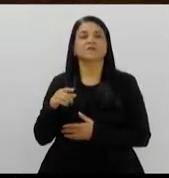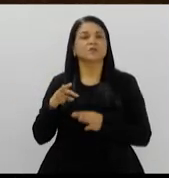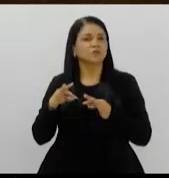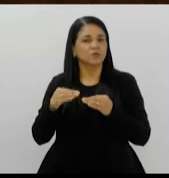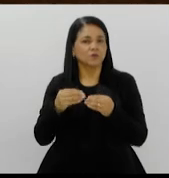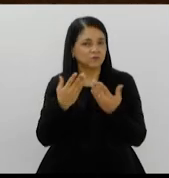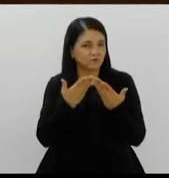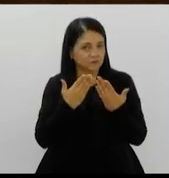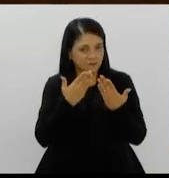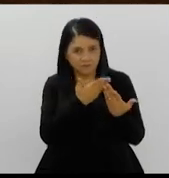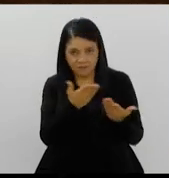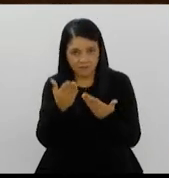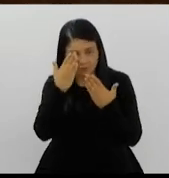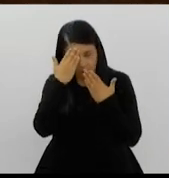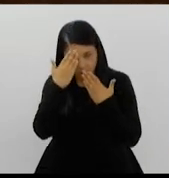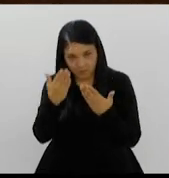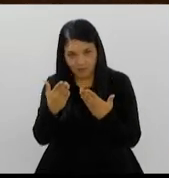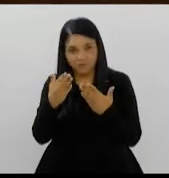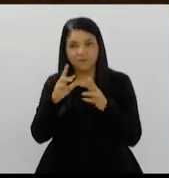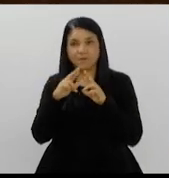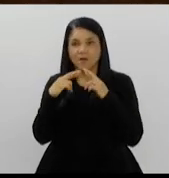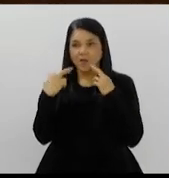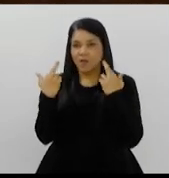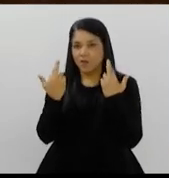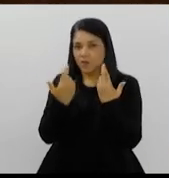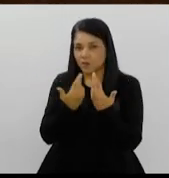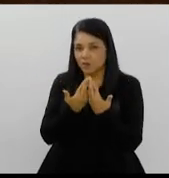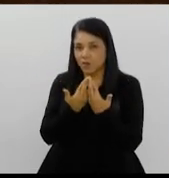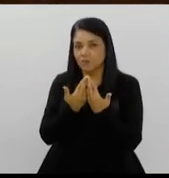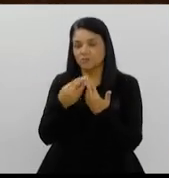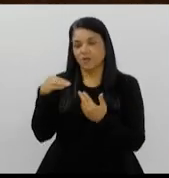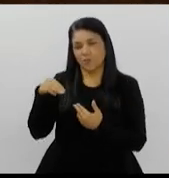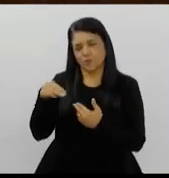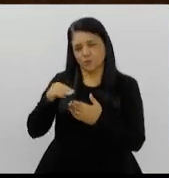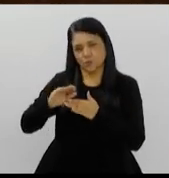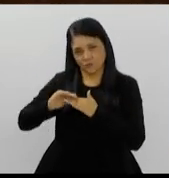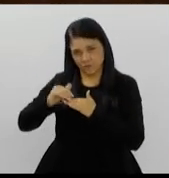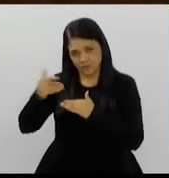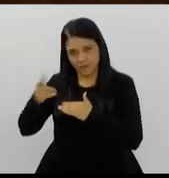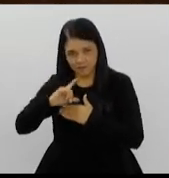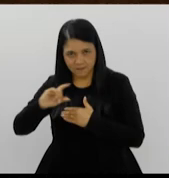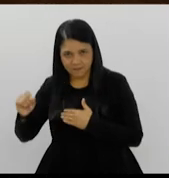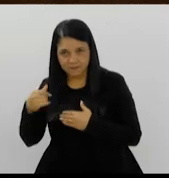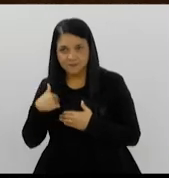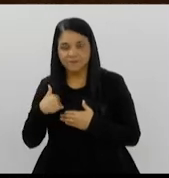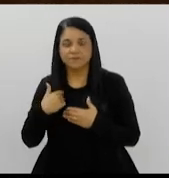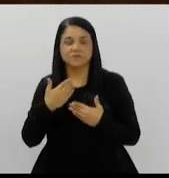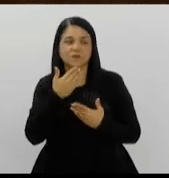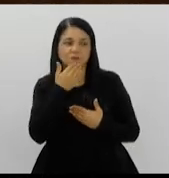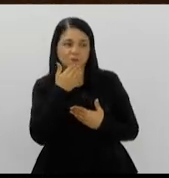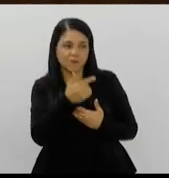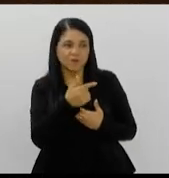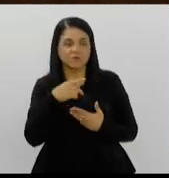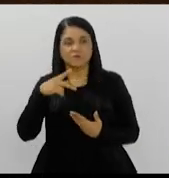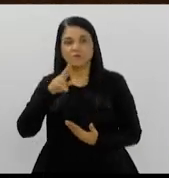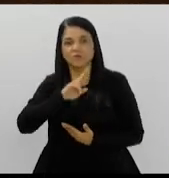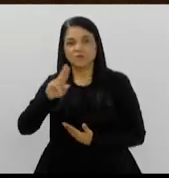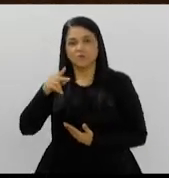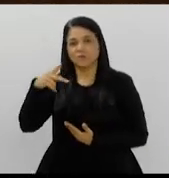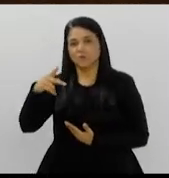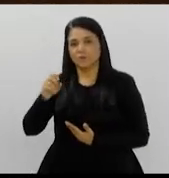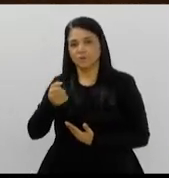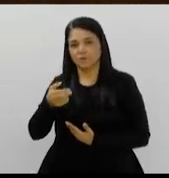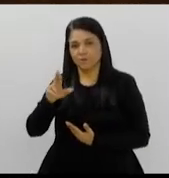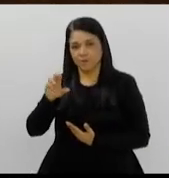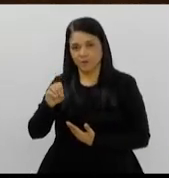muito obrigado. E vamos para uma reunião daqui a alguns minutos. Eu peço, em nome aí do Pedro Almeida, que Deus